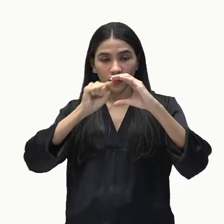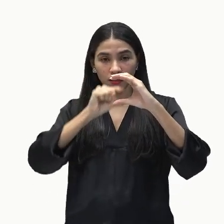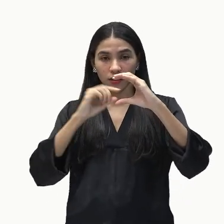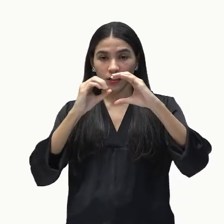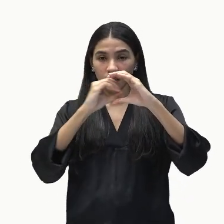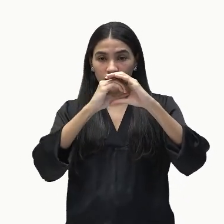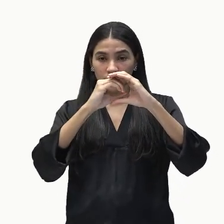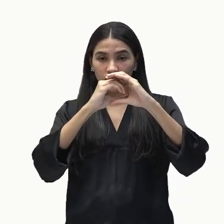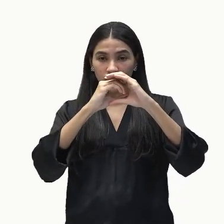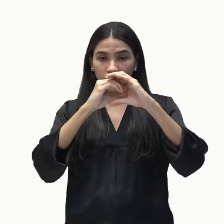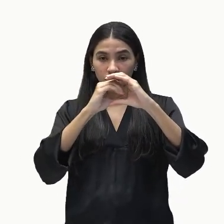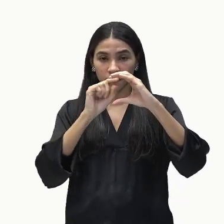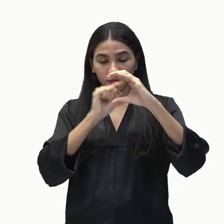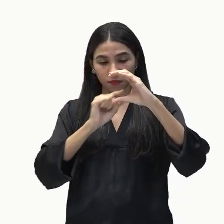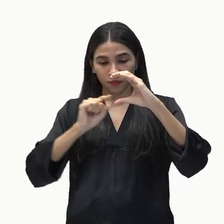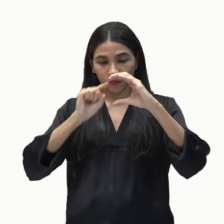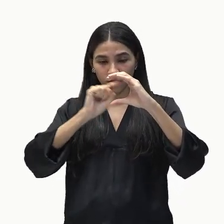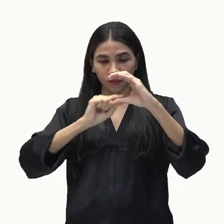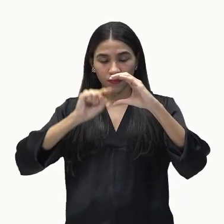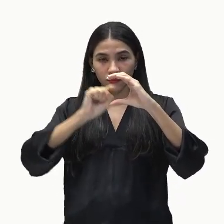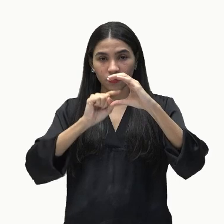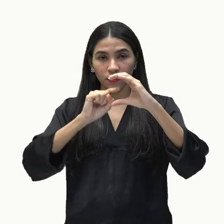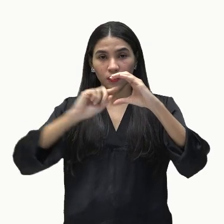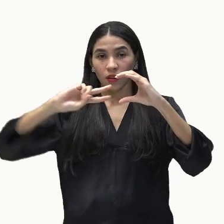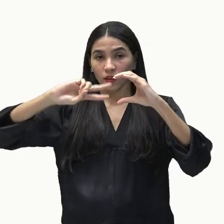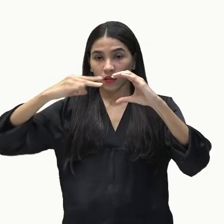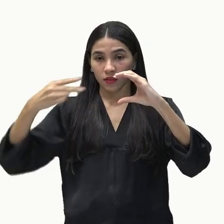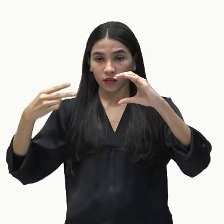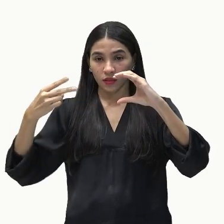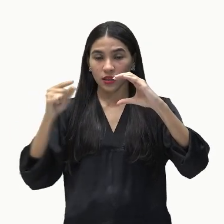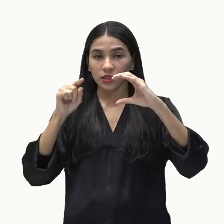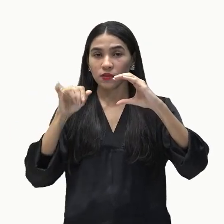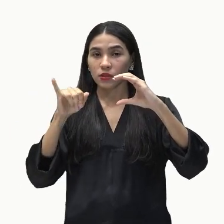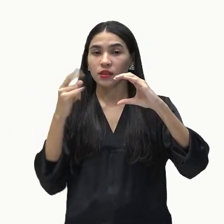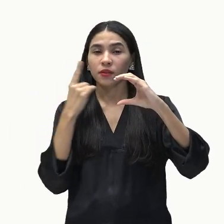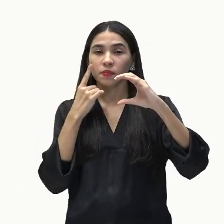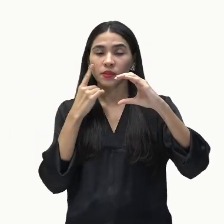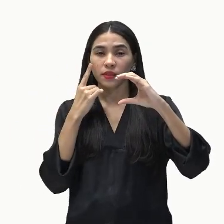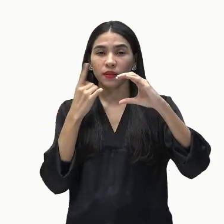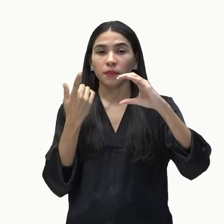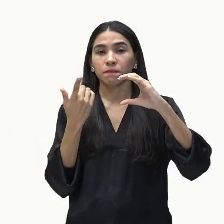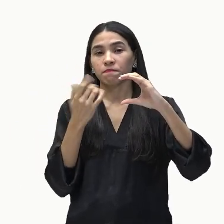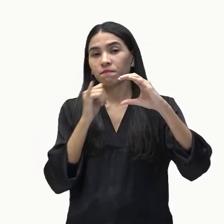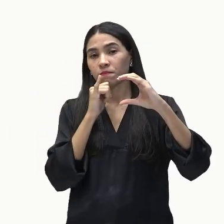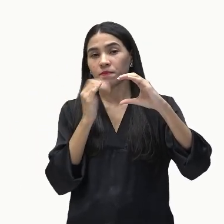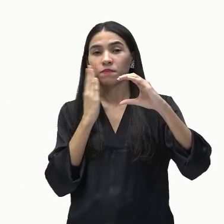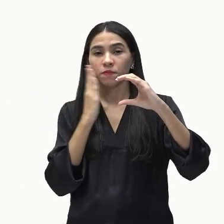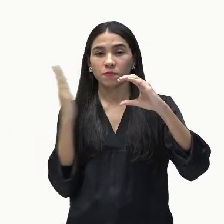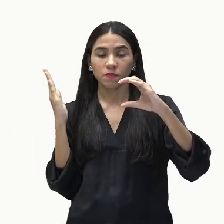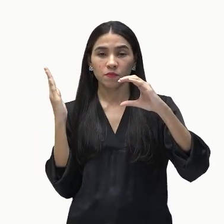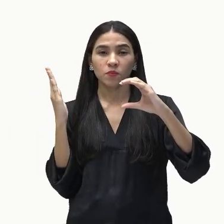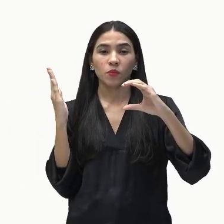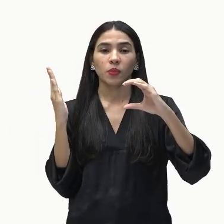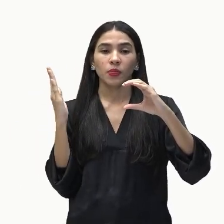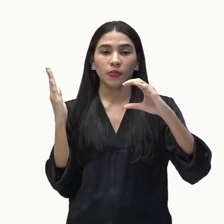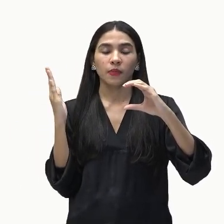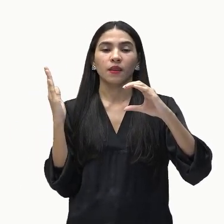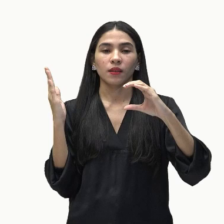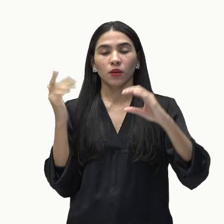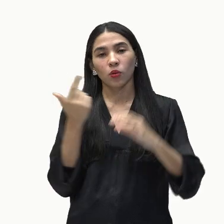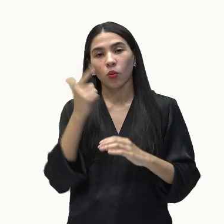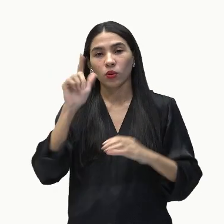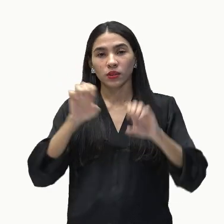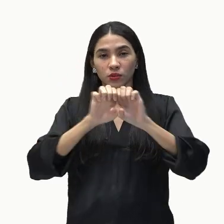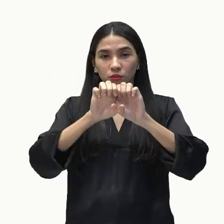da célula. Nós temos aqui o material organizado. Se vocês observarem nesse exemplo didático aqui, nós temos outras